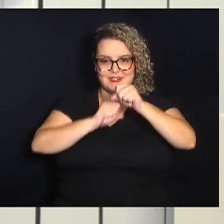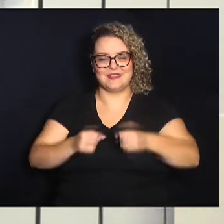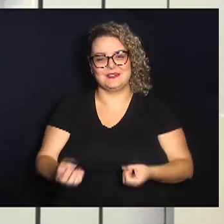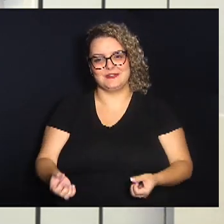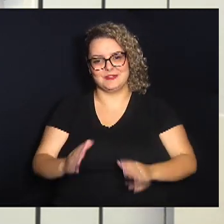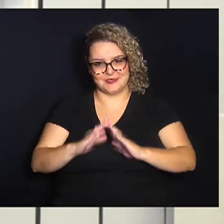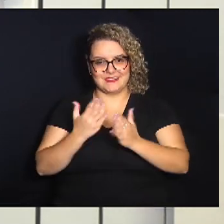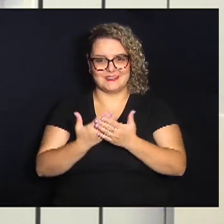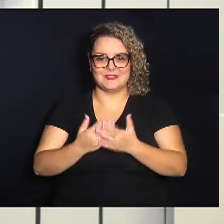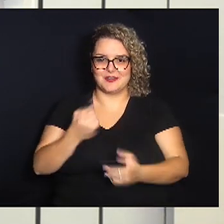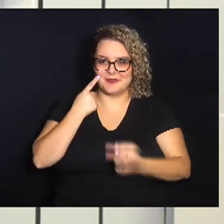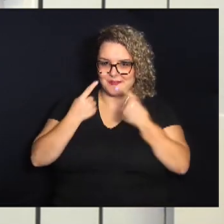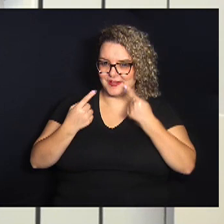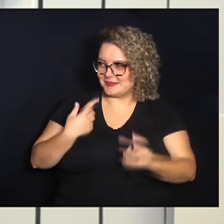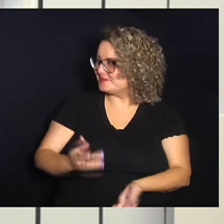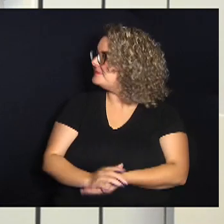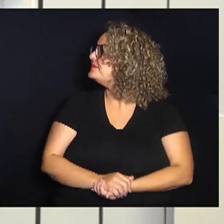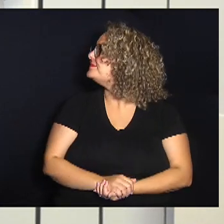nesta reportagem.